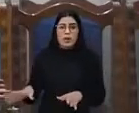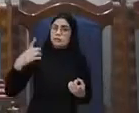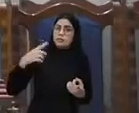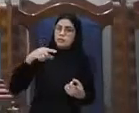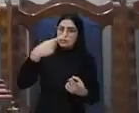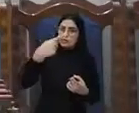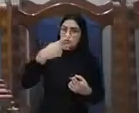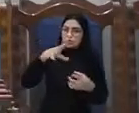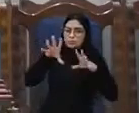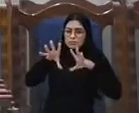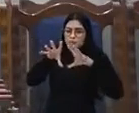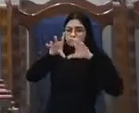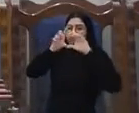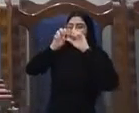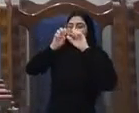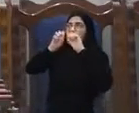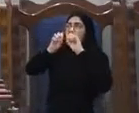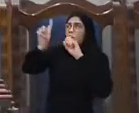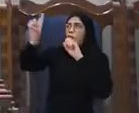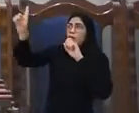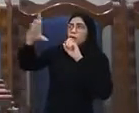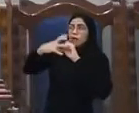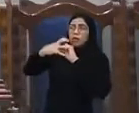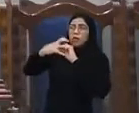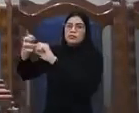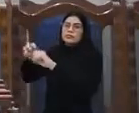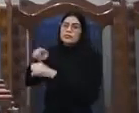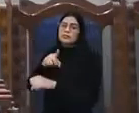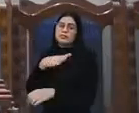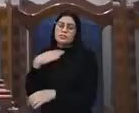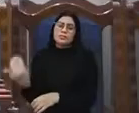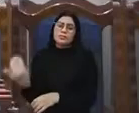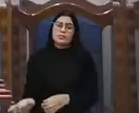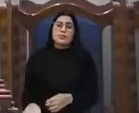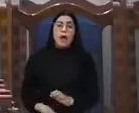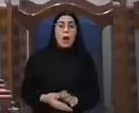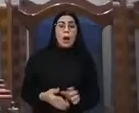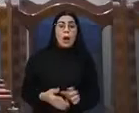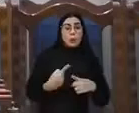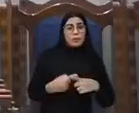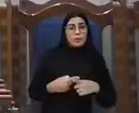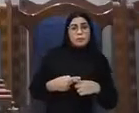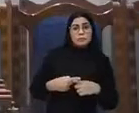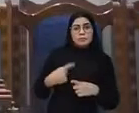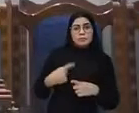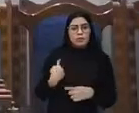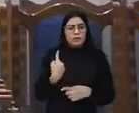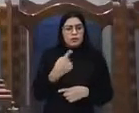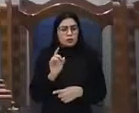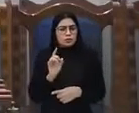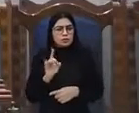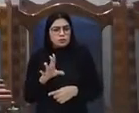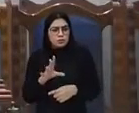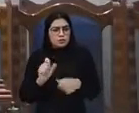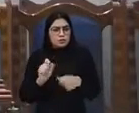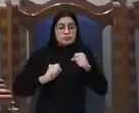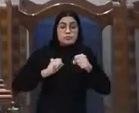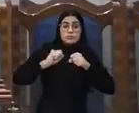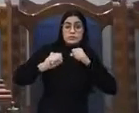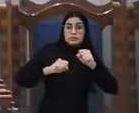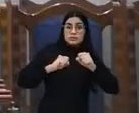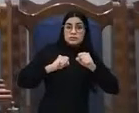em fração de segundos você não é mais nada. Porque nele nós vivemos, nos movemos